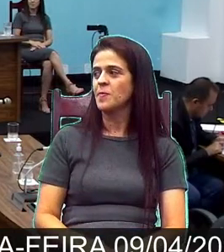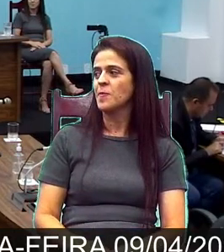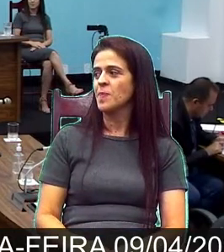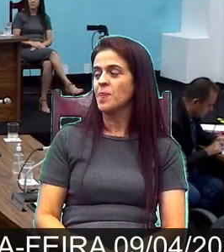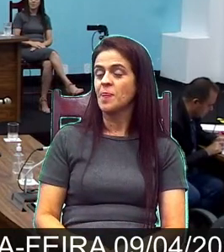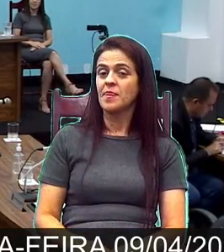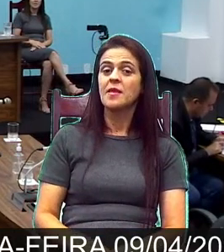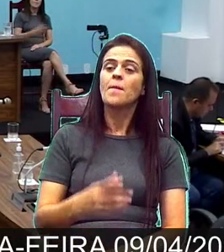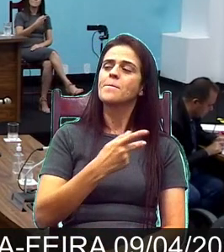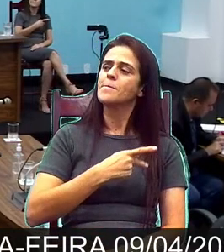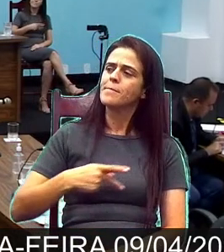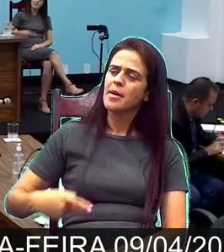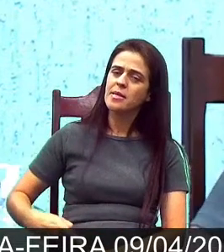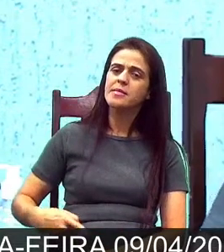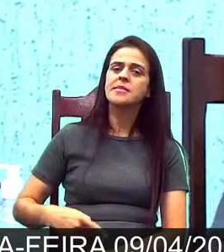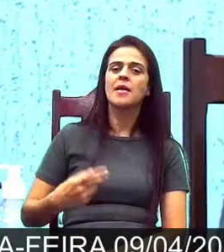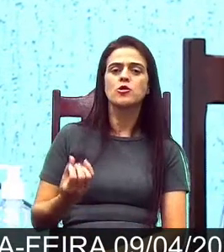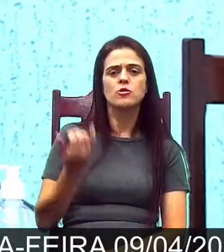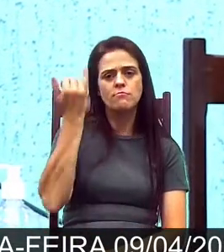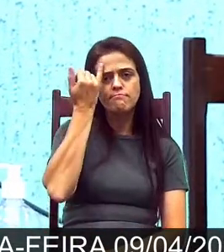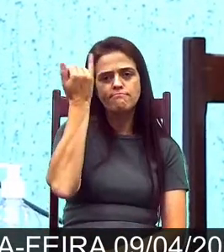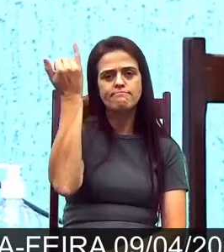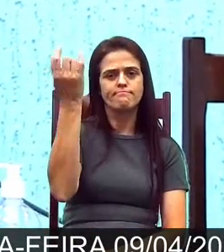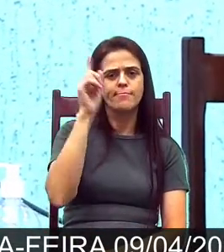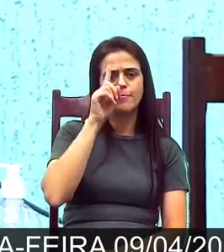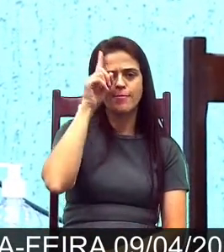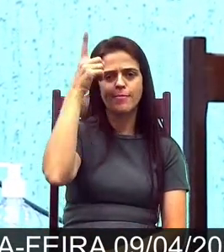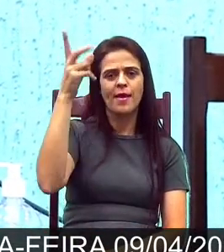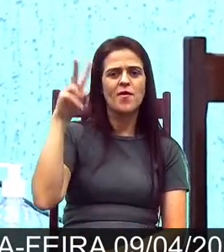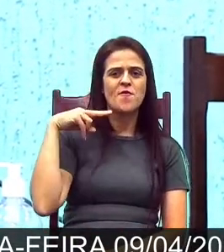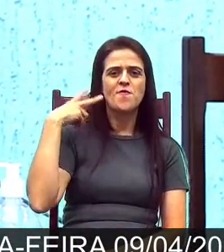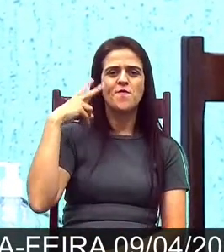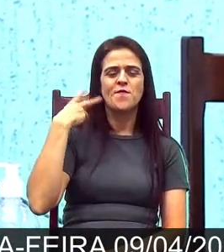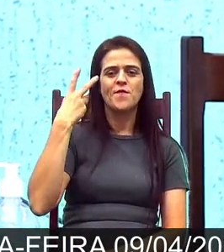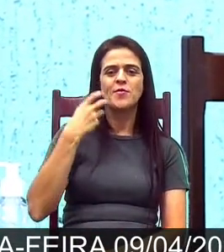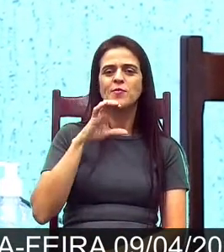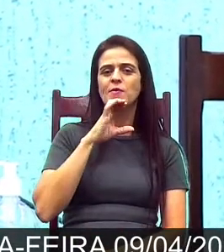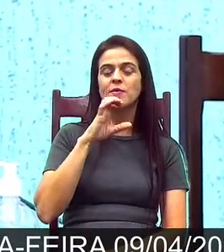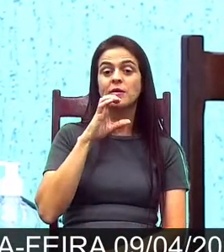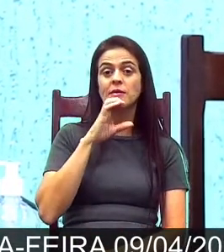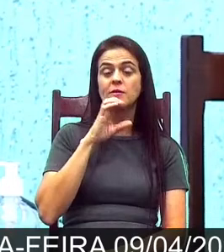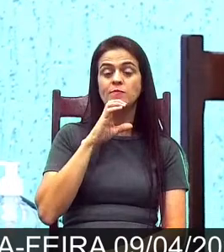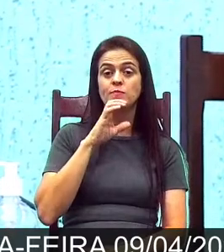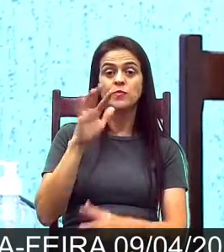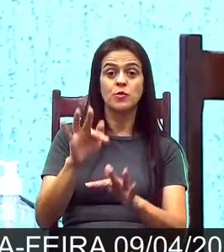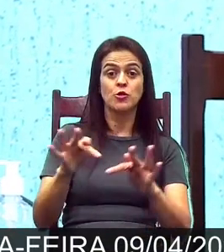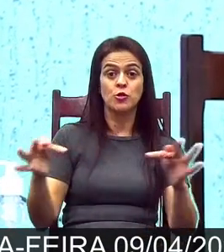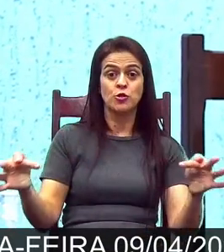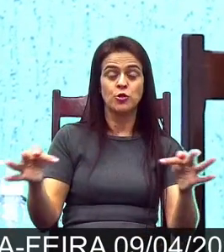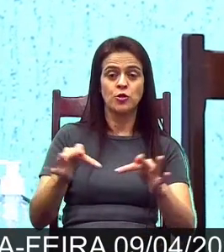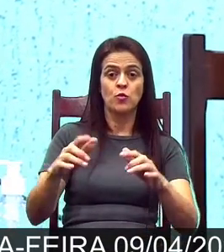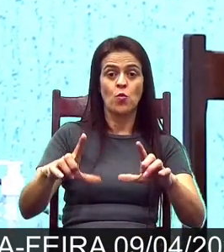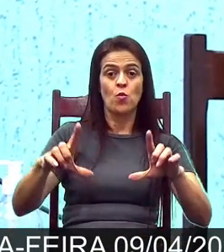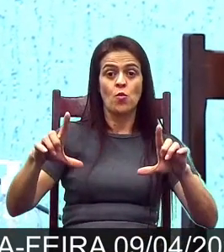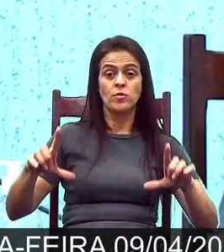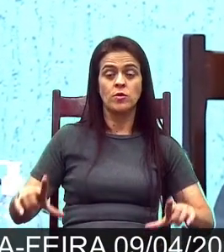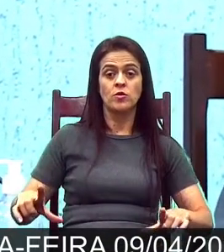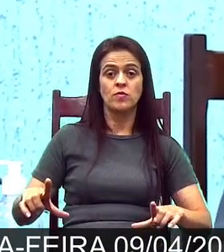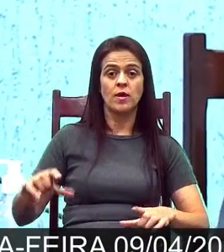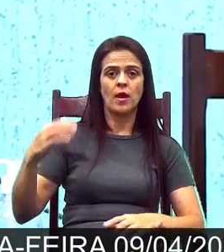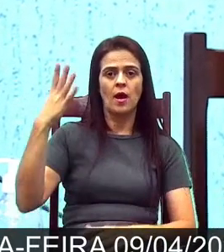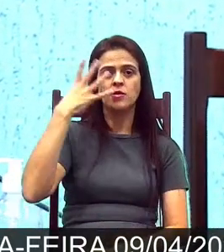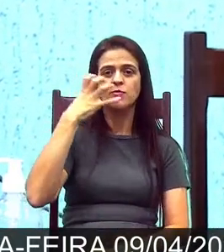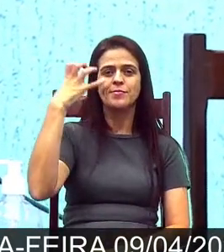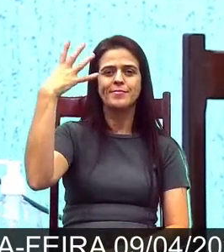irmão, sargento Cleuber José Vaz, vereador, fica concedido título de mérito bravura ao terceiro sargento José Newton Brito Júnior,